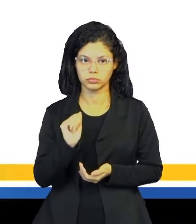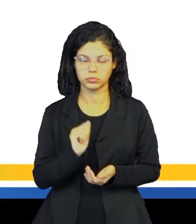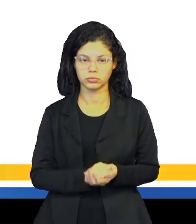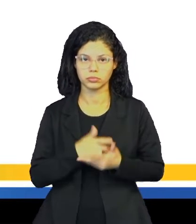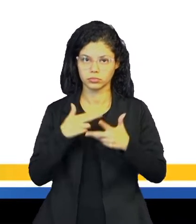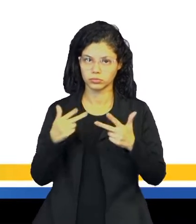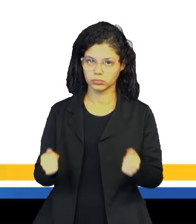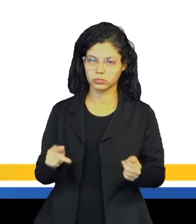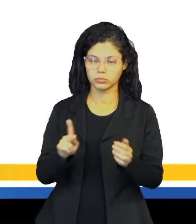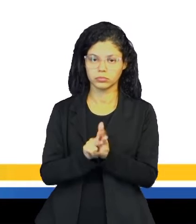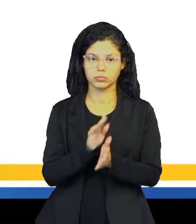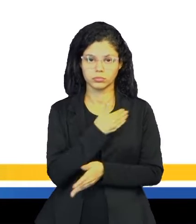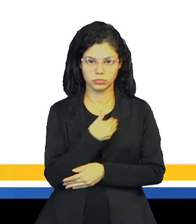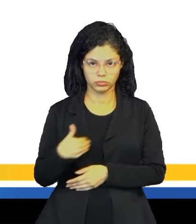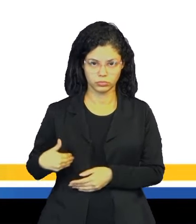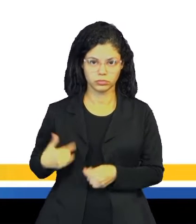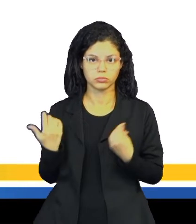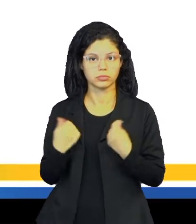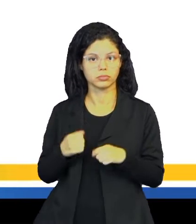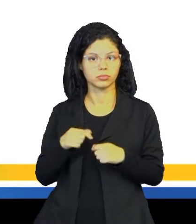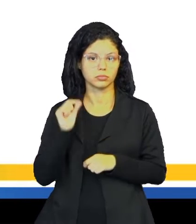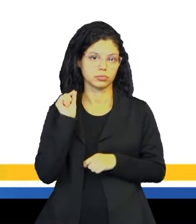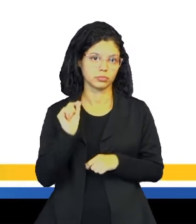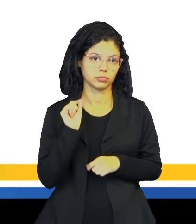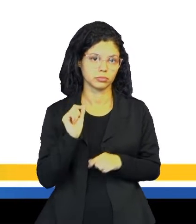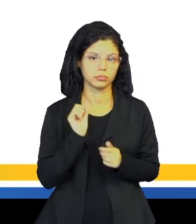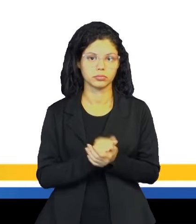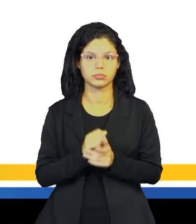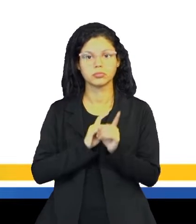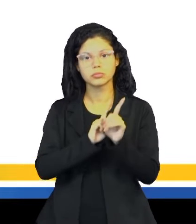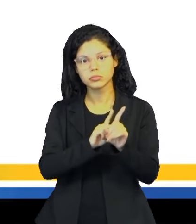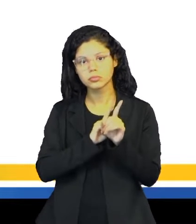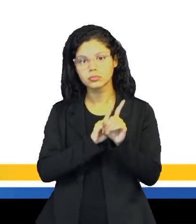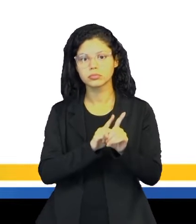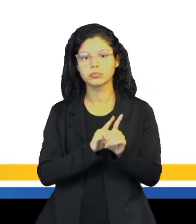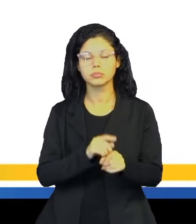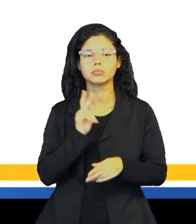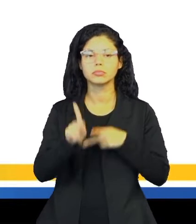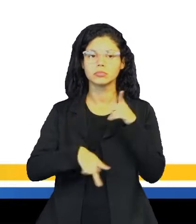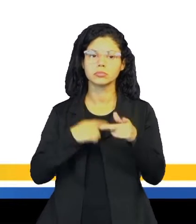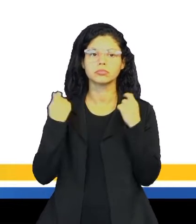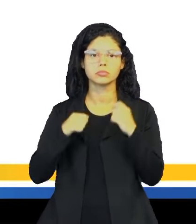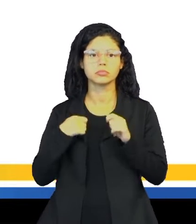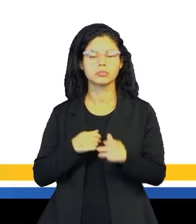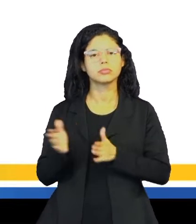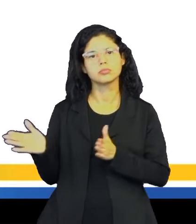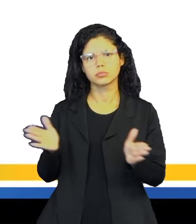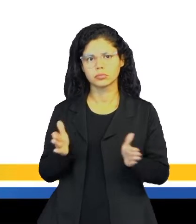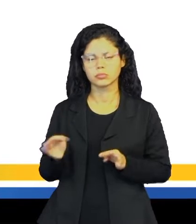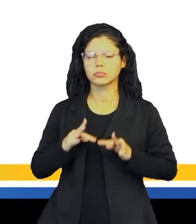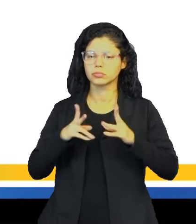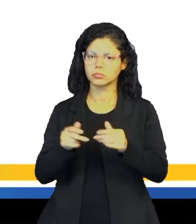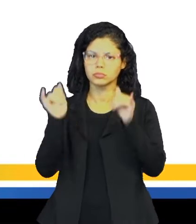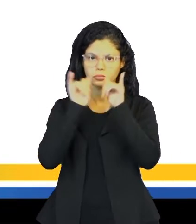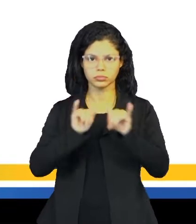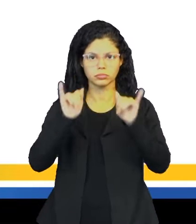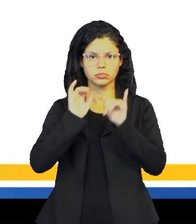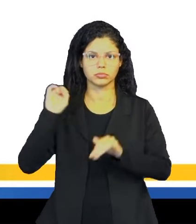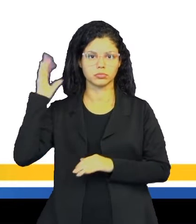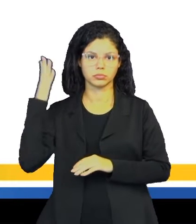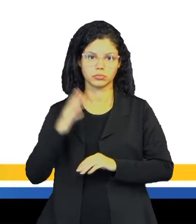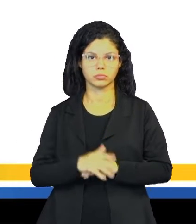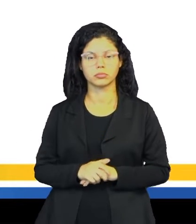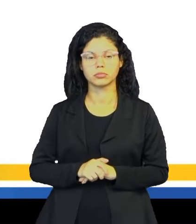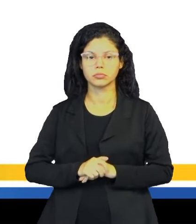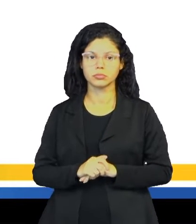a coisa pública, precisa ser acompanhada, né, o povo precisa ter acesso a todas as informações do que